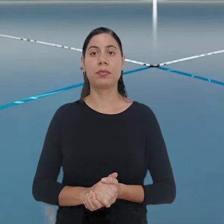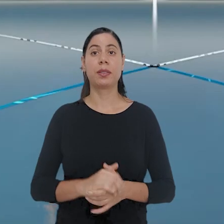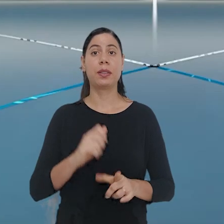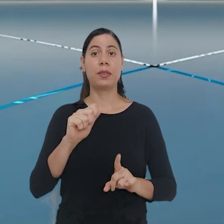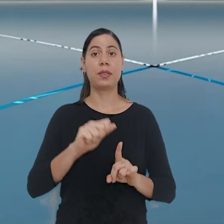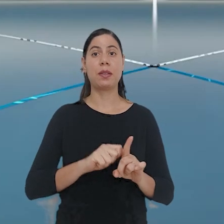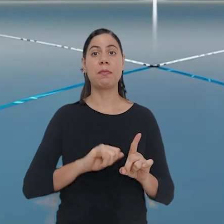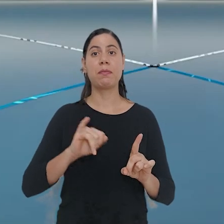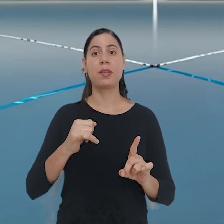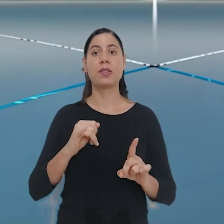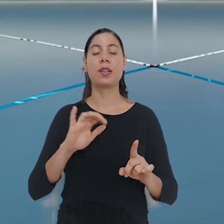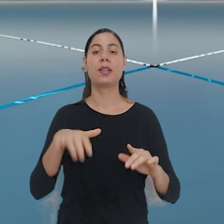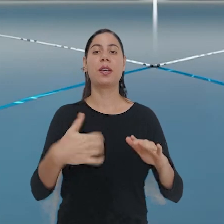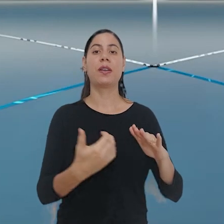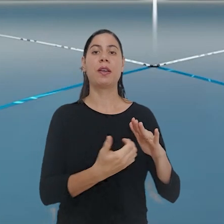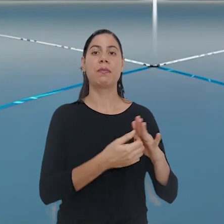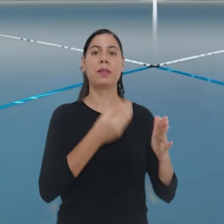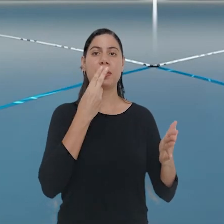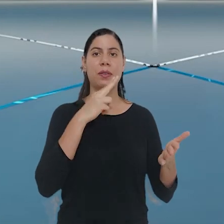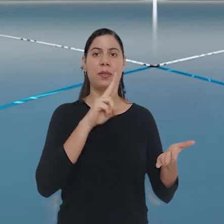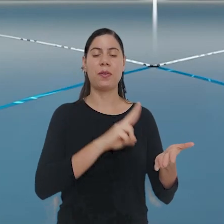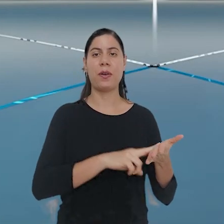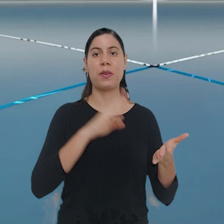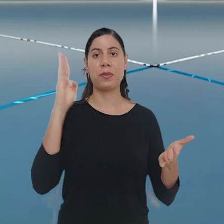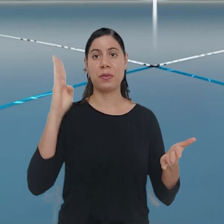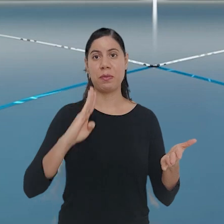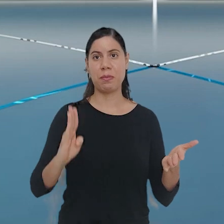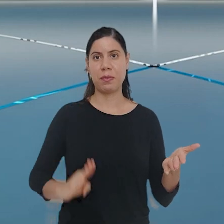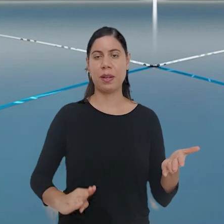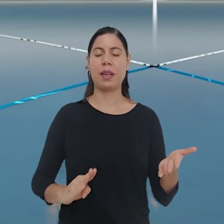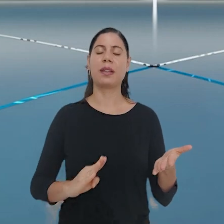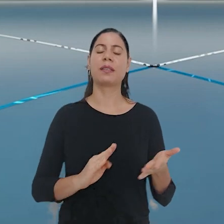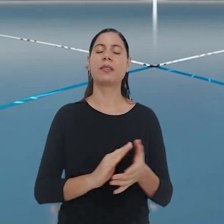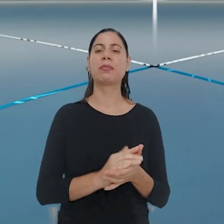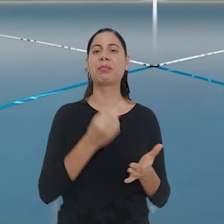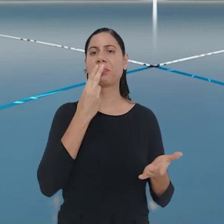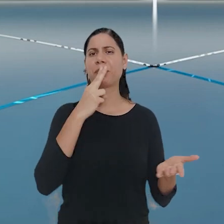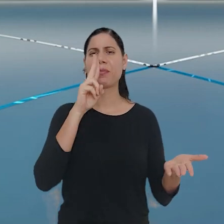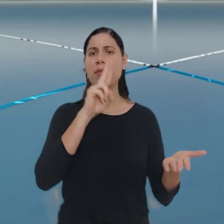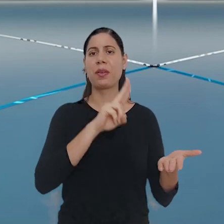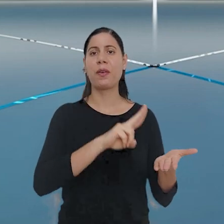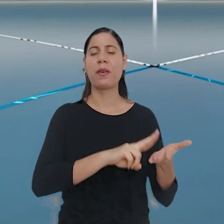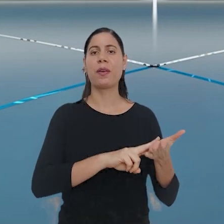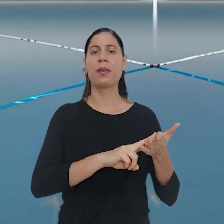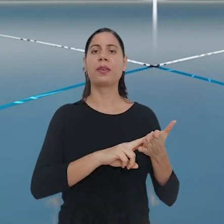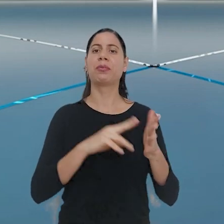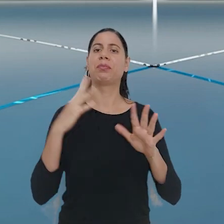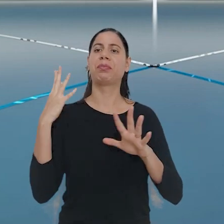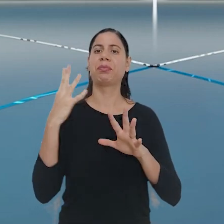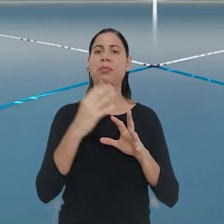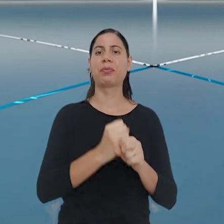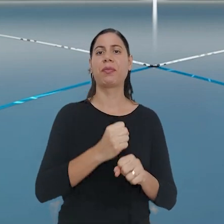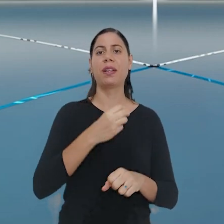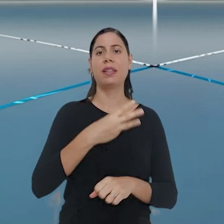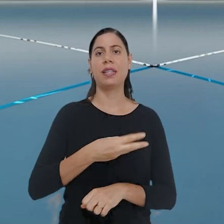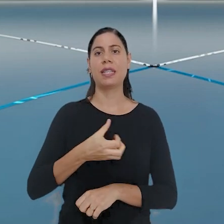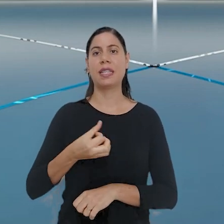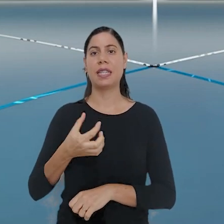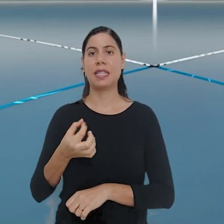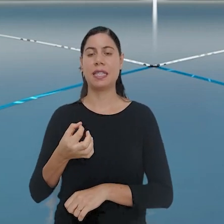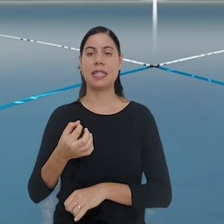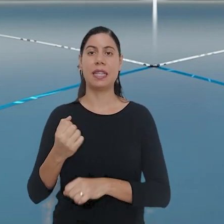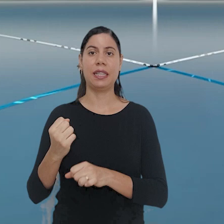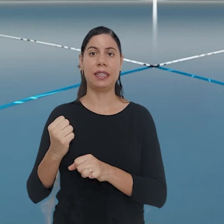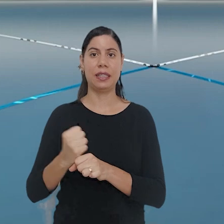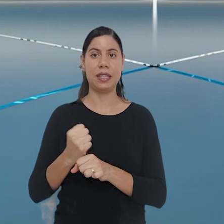Nesse mês de janeiro, a empresa brasileira de Correios e Telégrafos, ou simplesmente Correios, completou 360 anos.